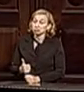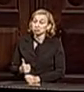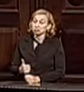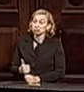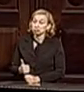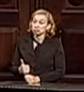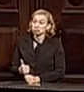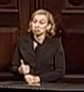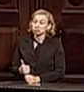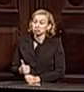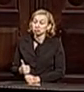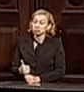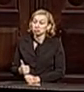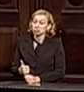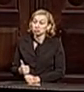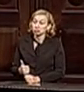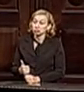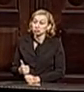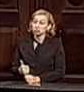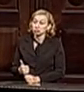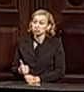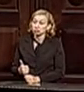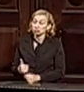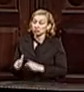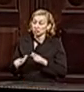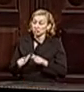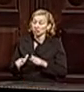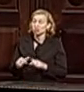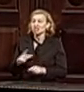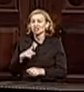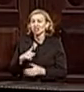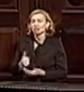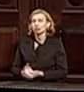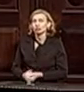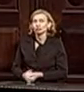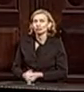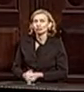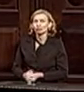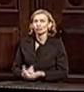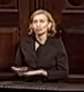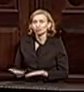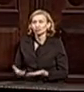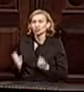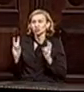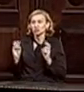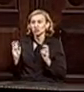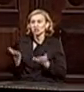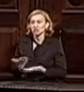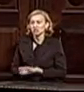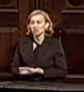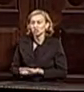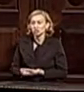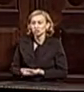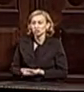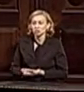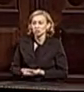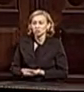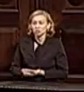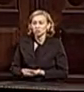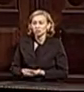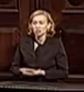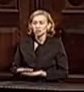vemos uma situação que, no princípio do mandato, poderia